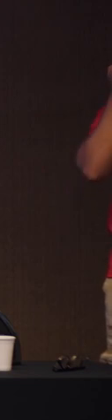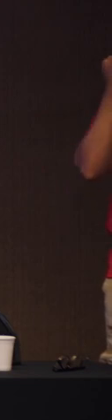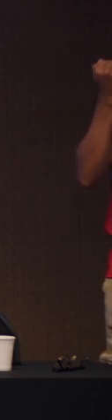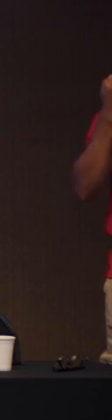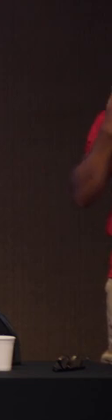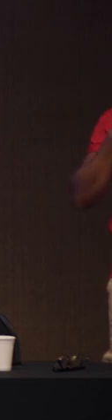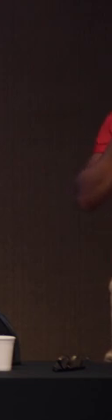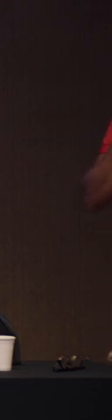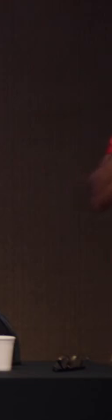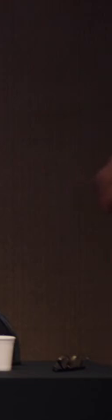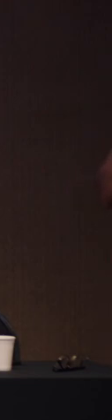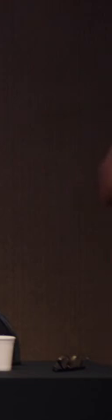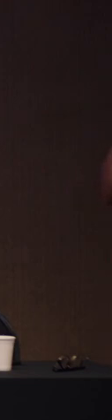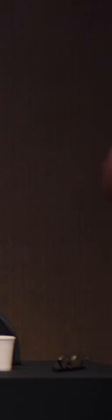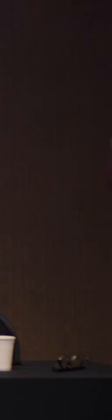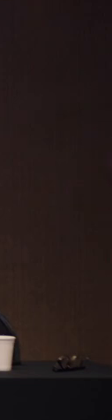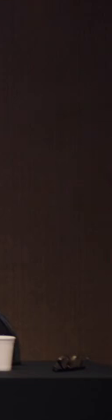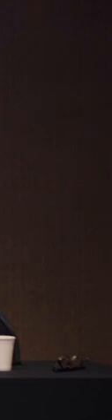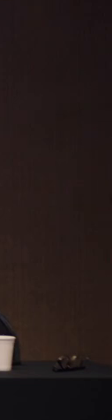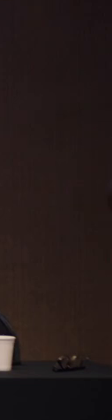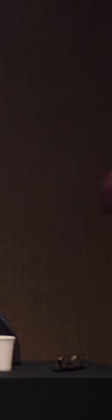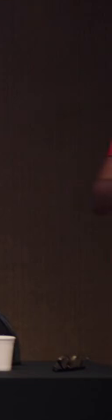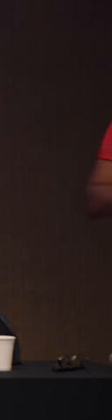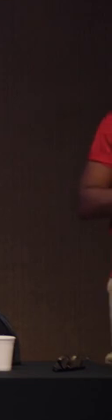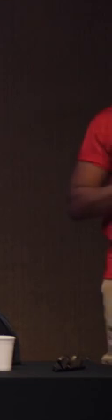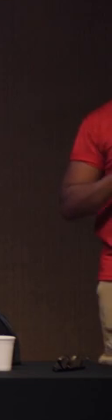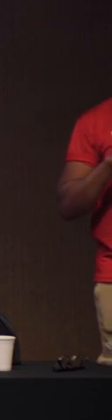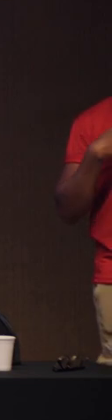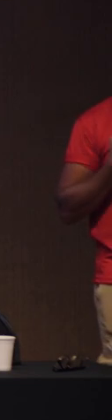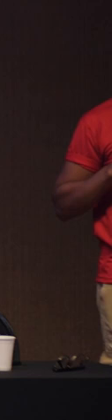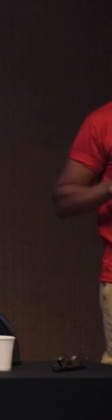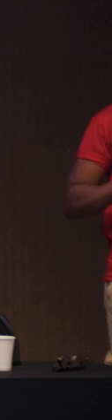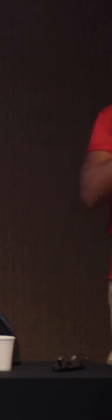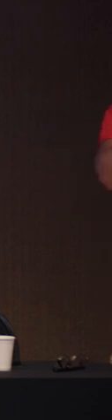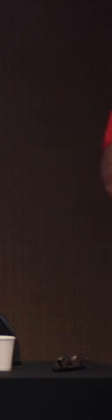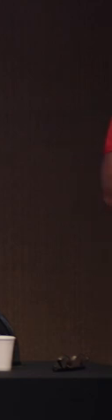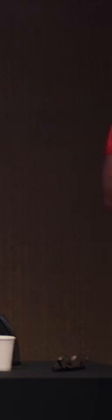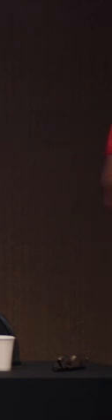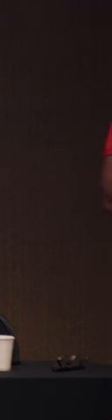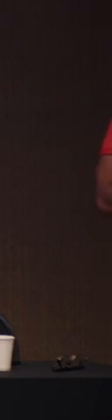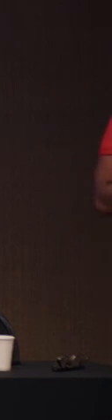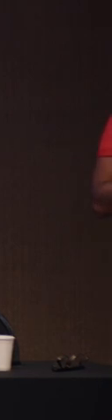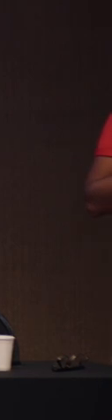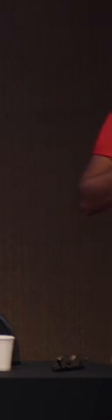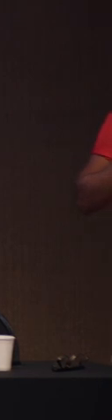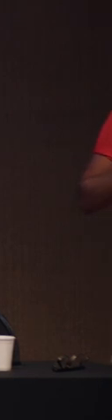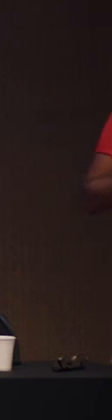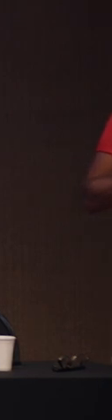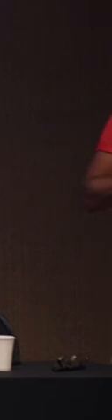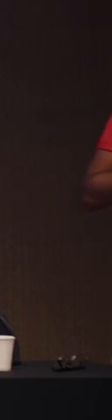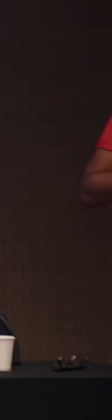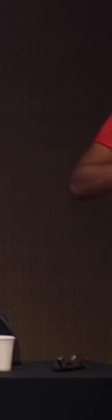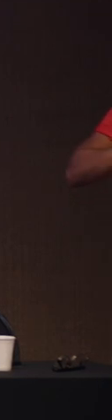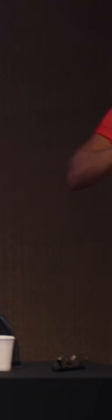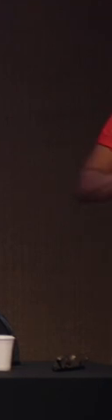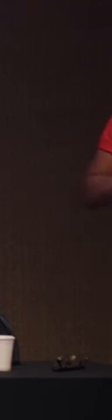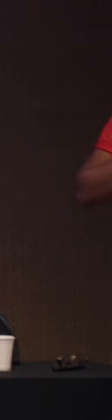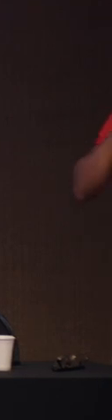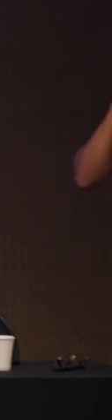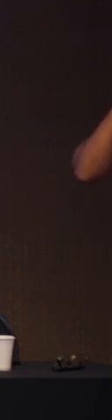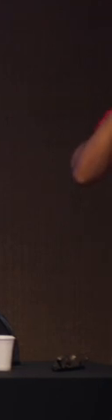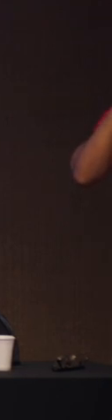seguinte, eu tive que enfrentar o Humberto. Mas nós sempre tivemos convicção que a gente estava no lado certo da história. Eu